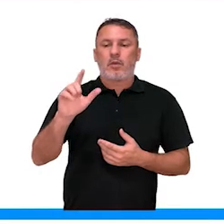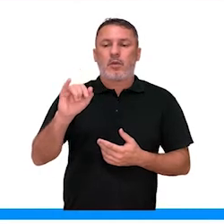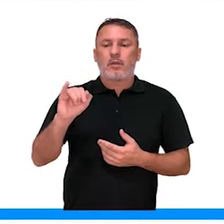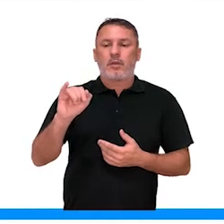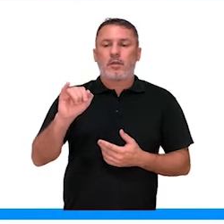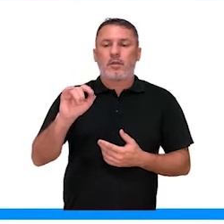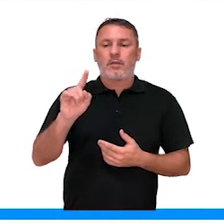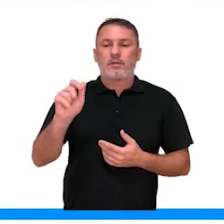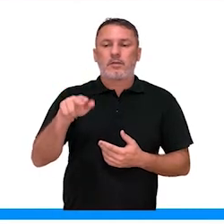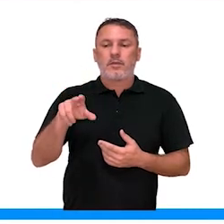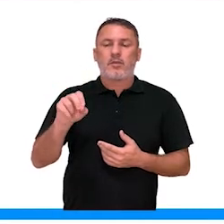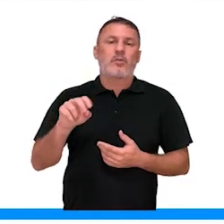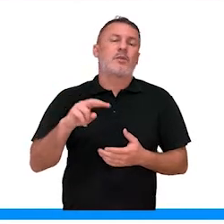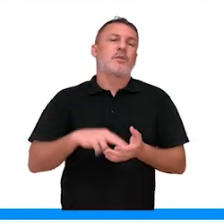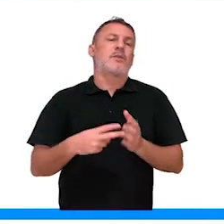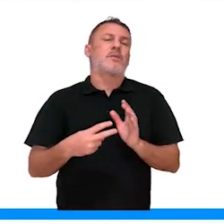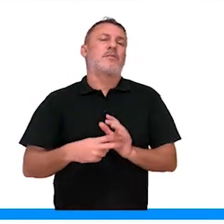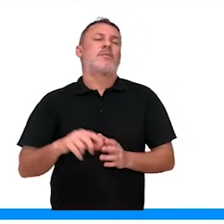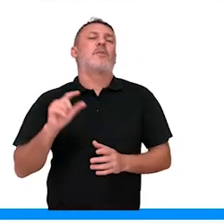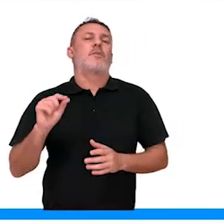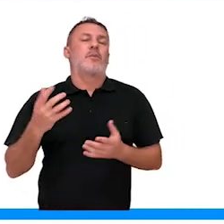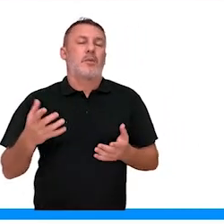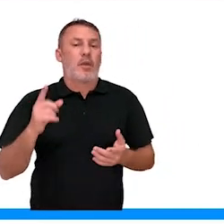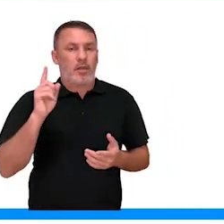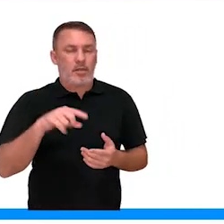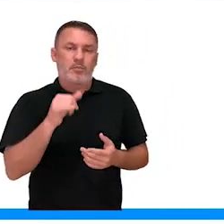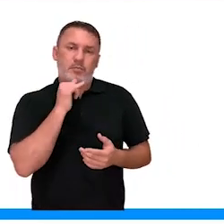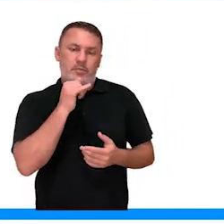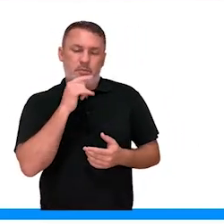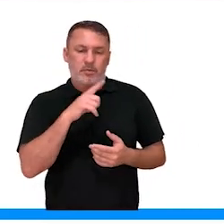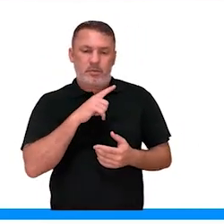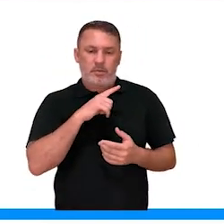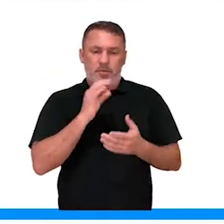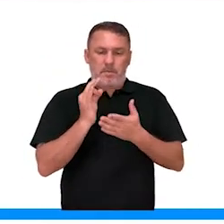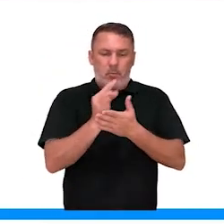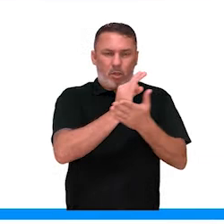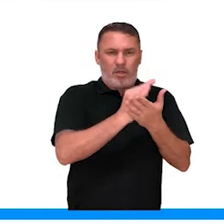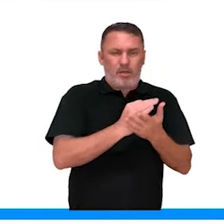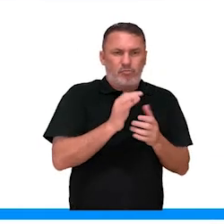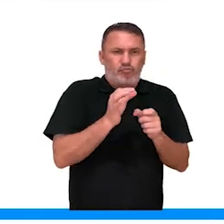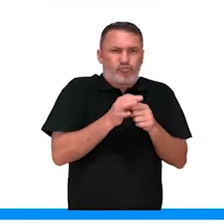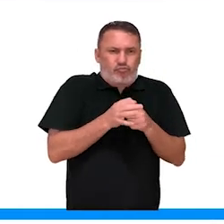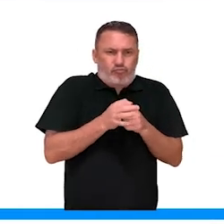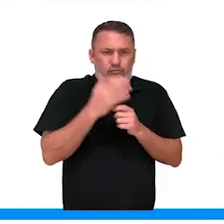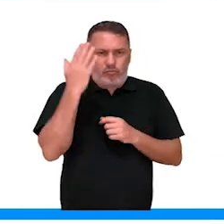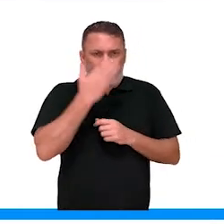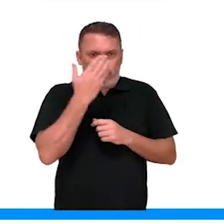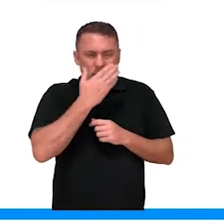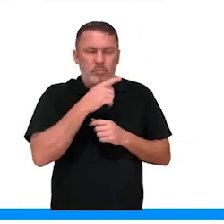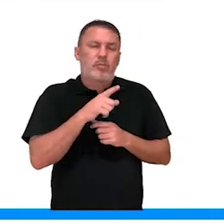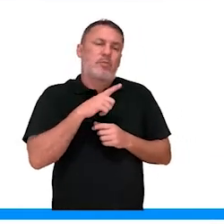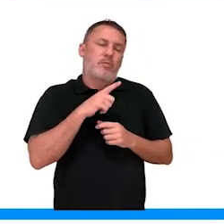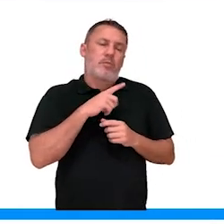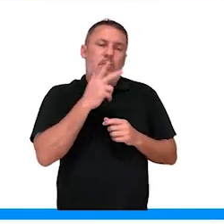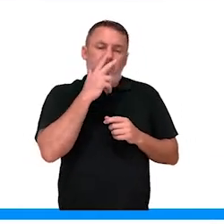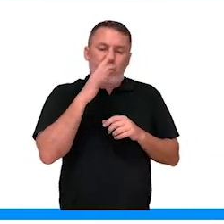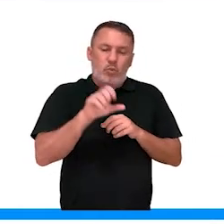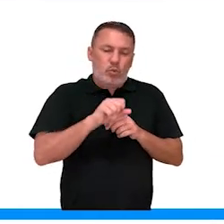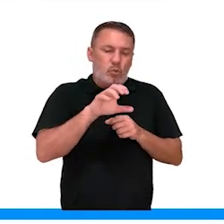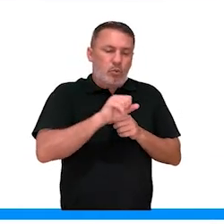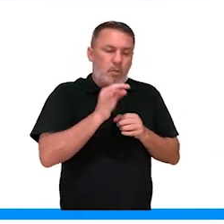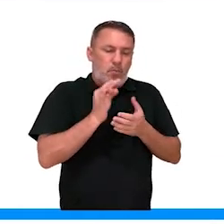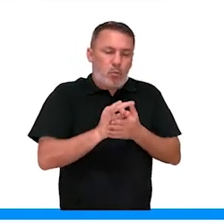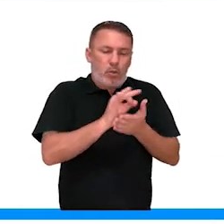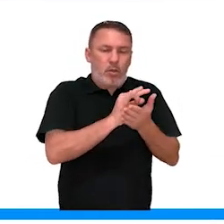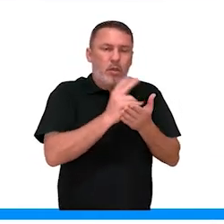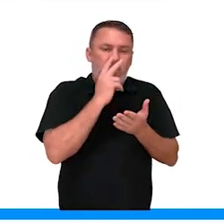seria isso? O anabolismo. O anabolismo é quando a gente pega moléculas pequenas e a gente vai juntando